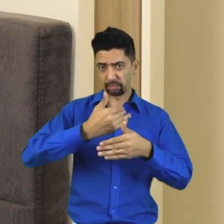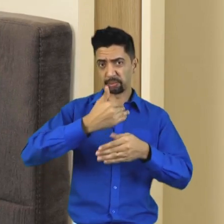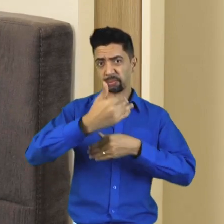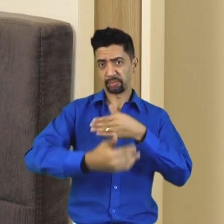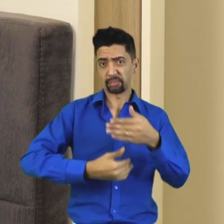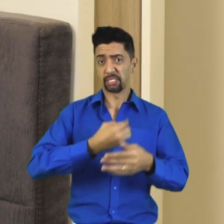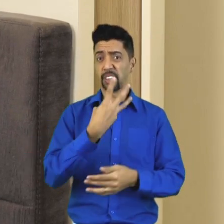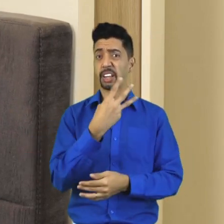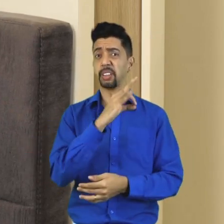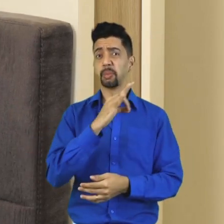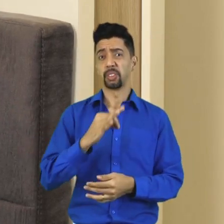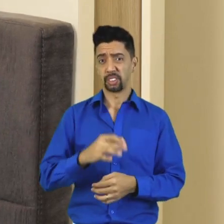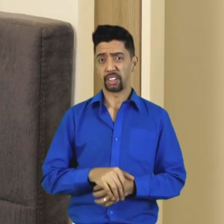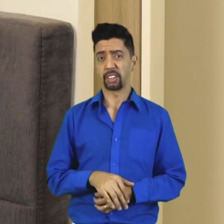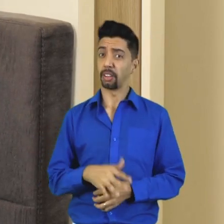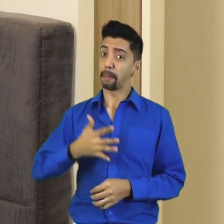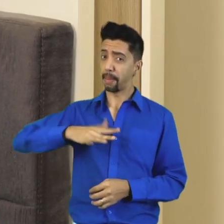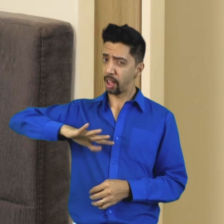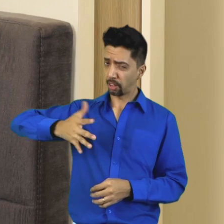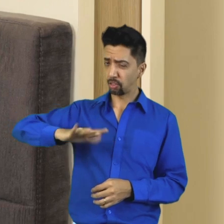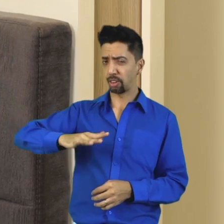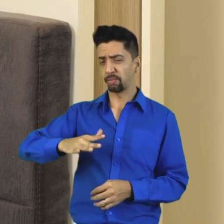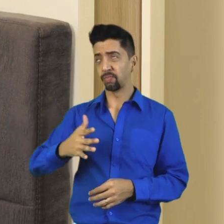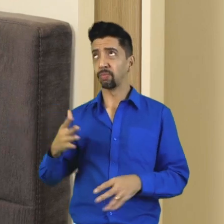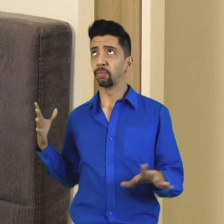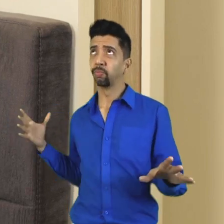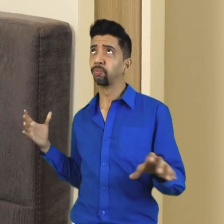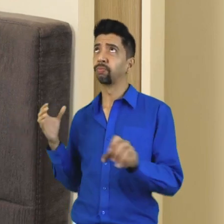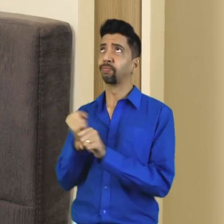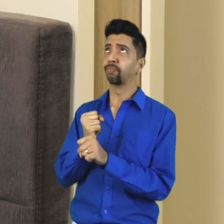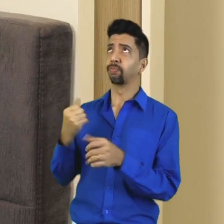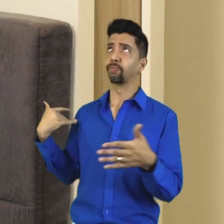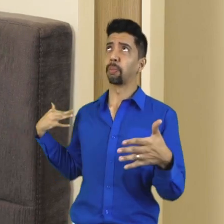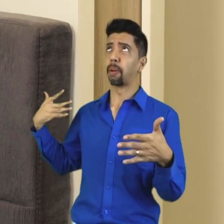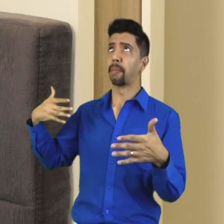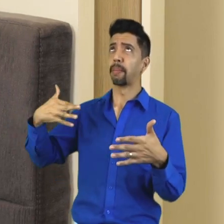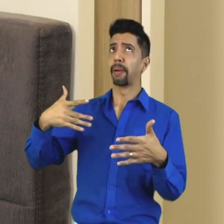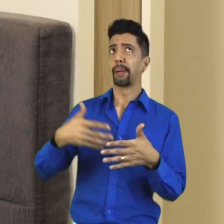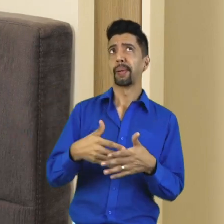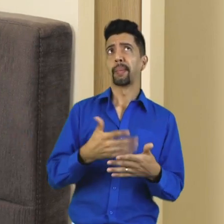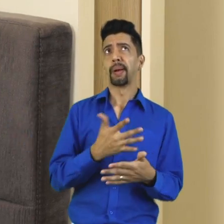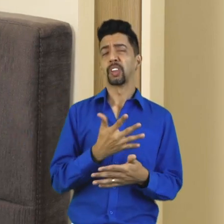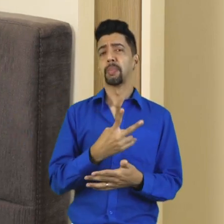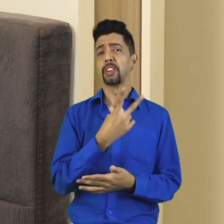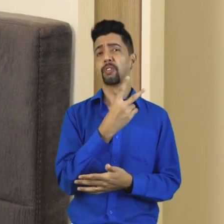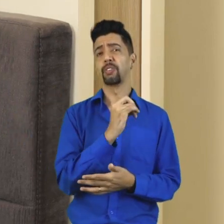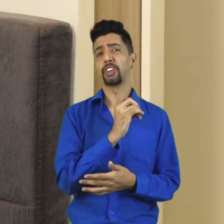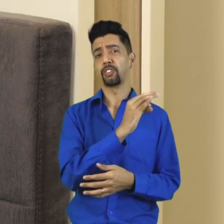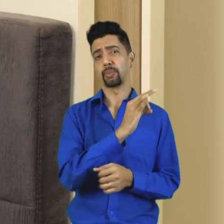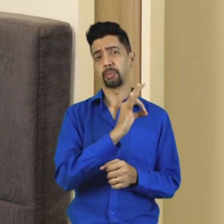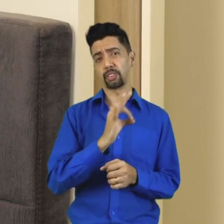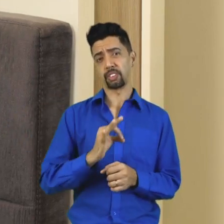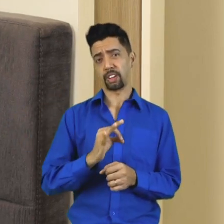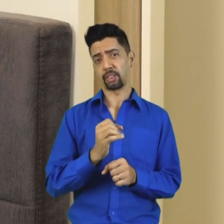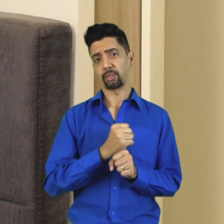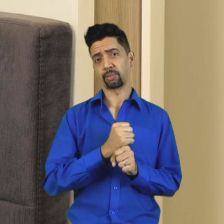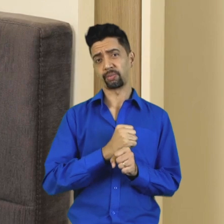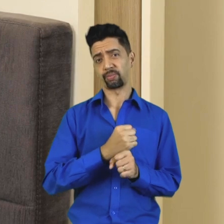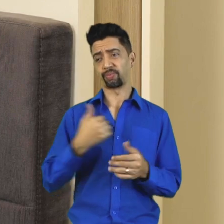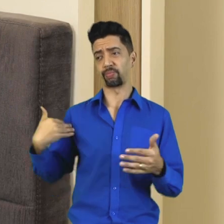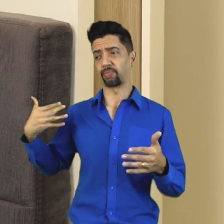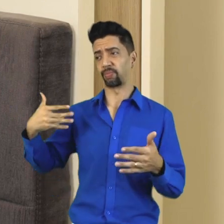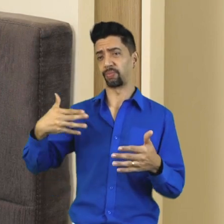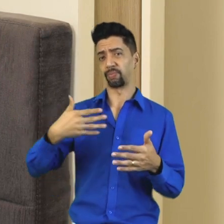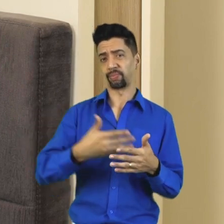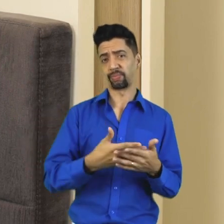dá praticamente menos do que 20%. Isso significa, então, que eu ganhava,